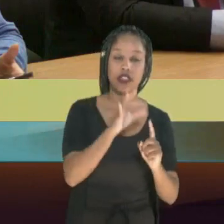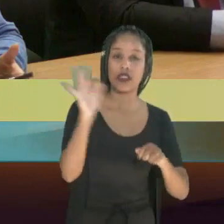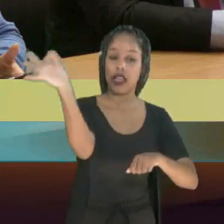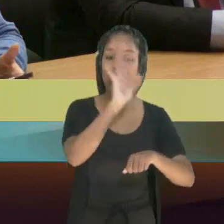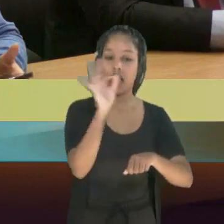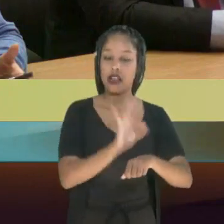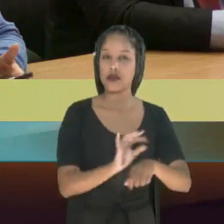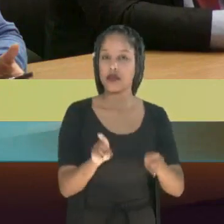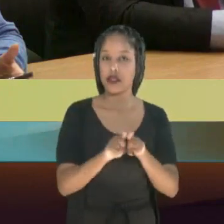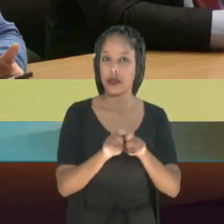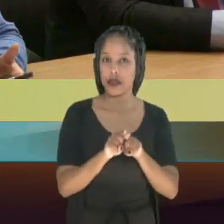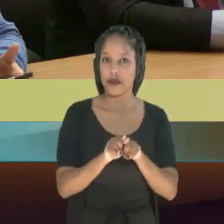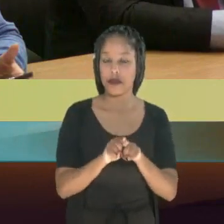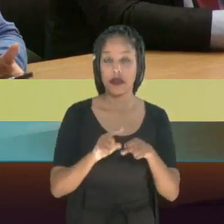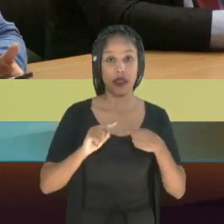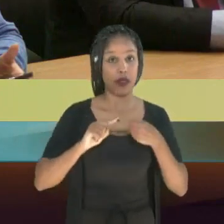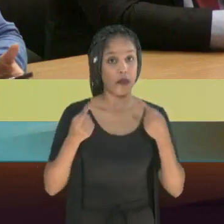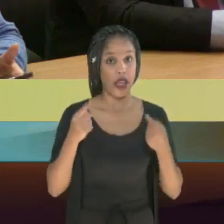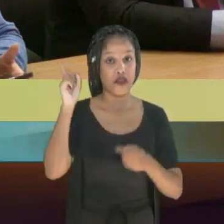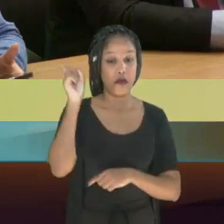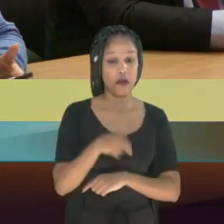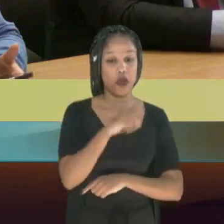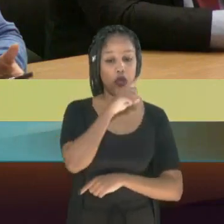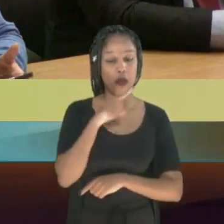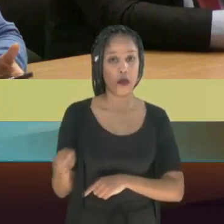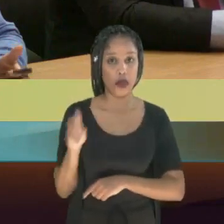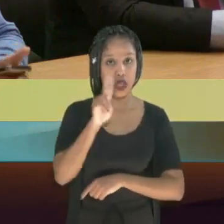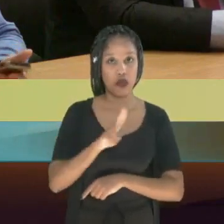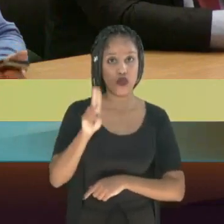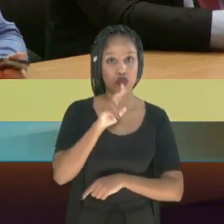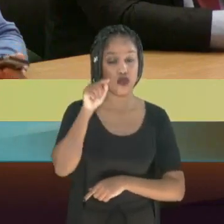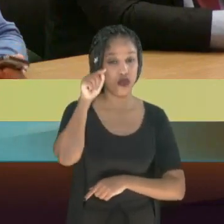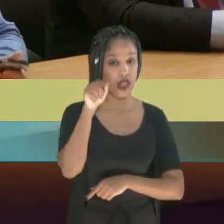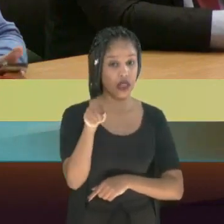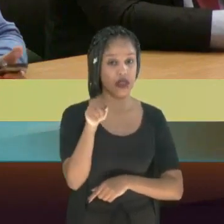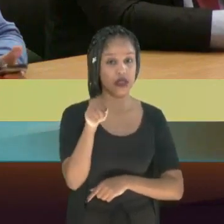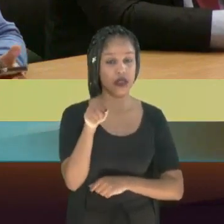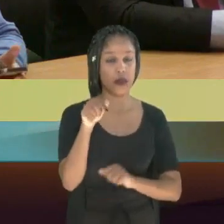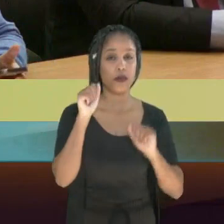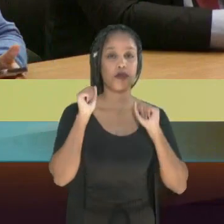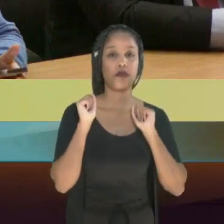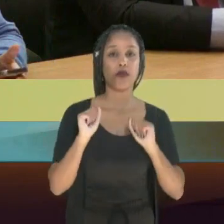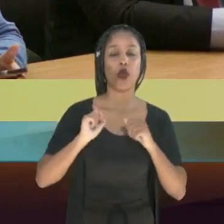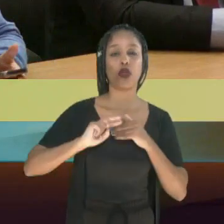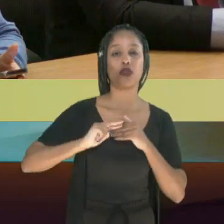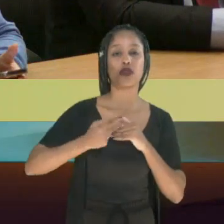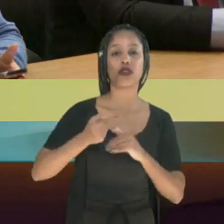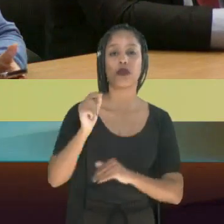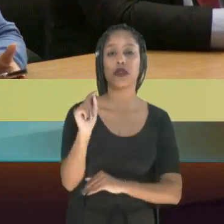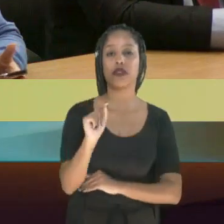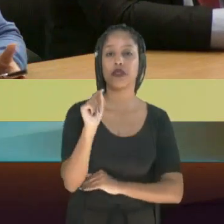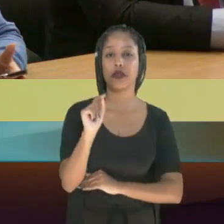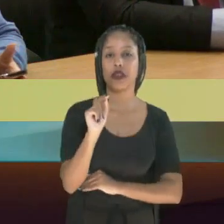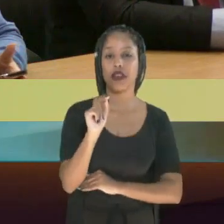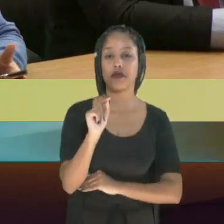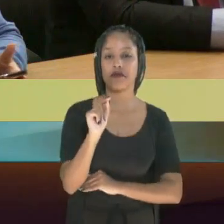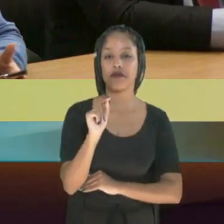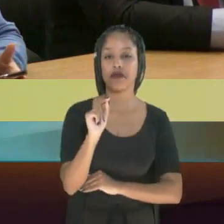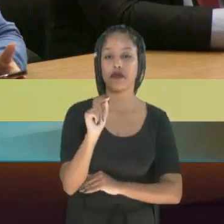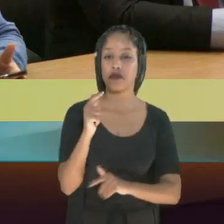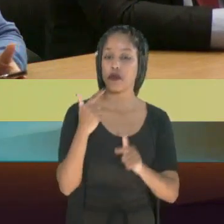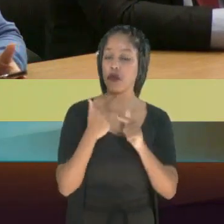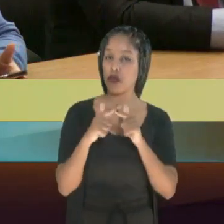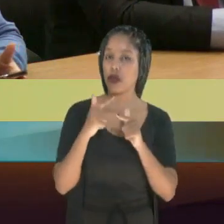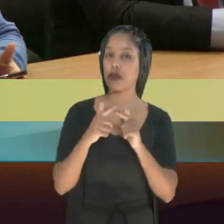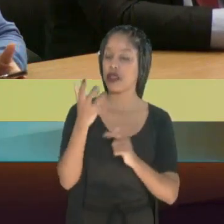Mas a proibição do uso dessa substância pode causar um problema